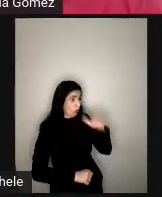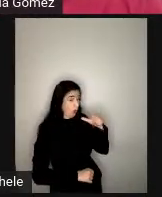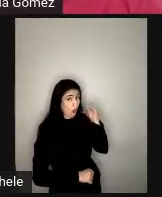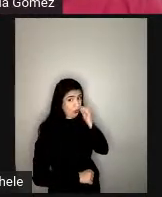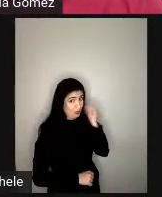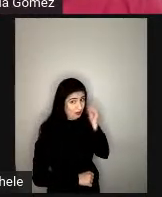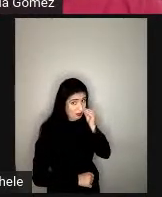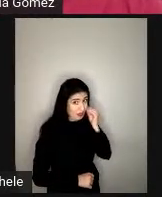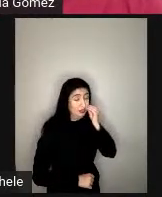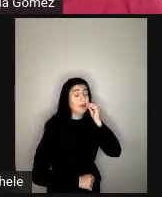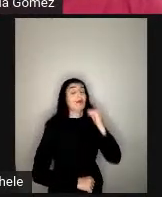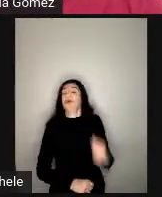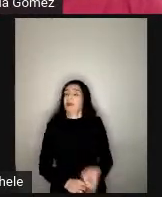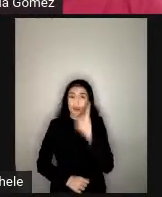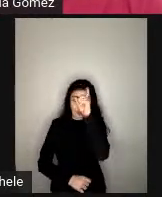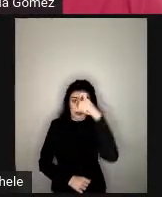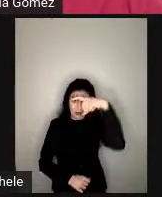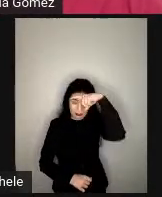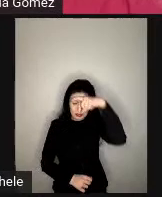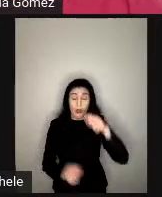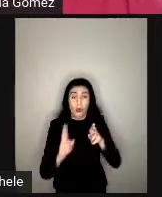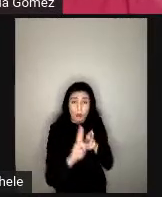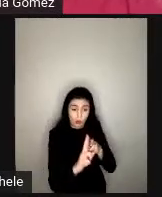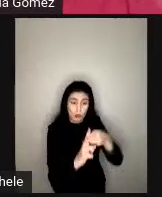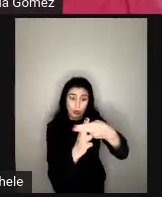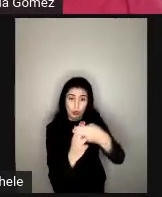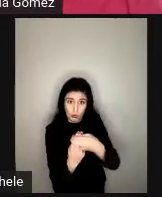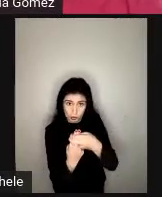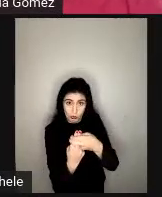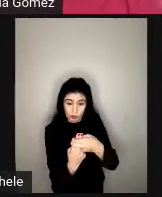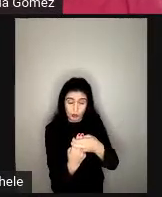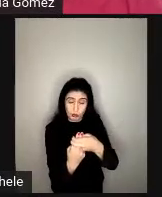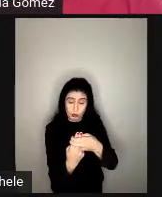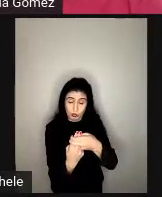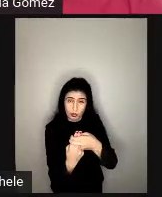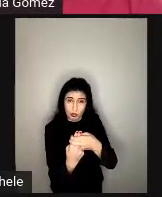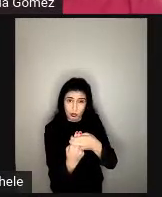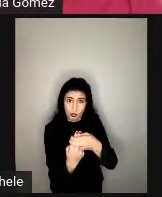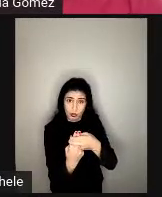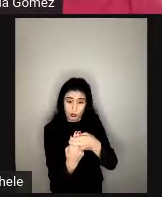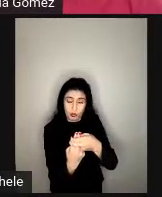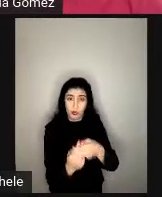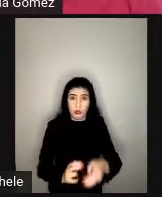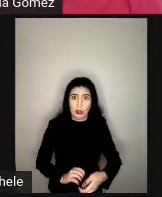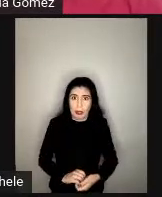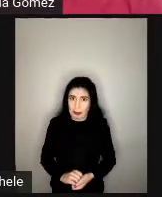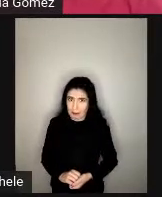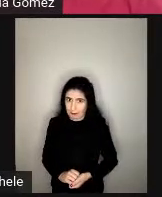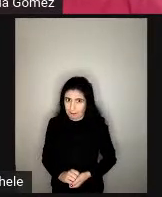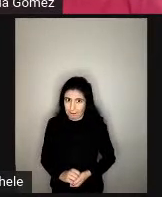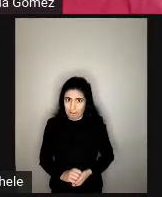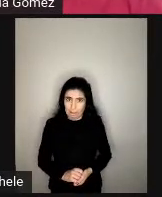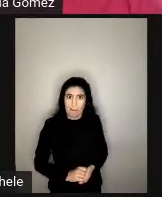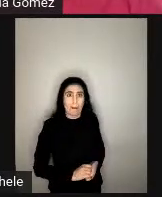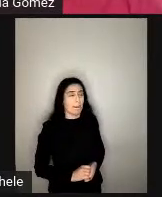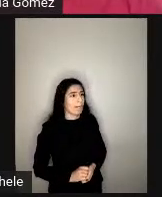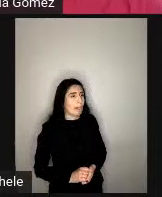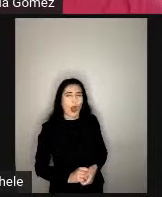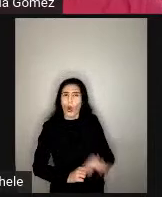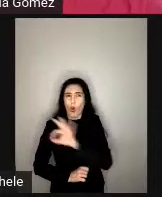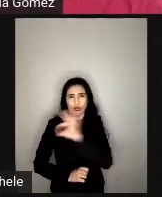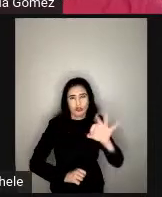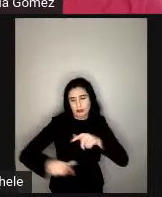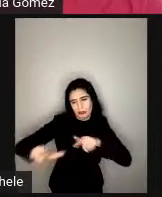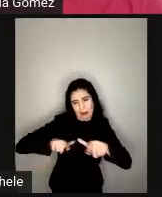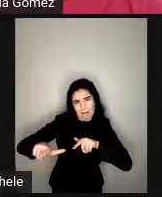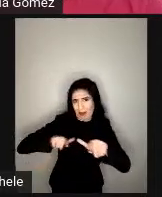no Erasto Gertner, que é um hospital de SUS, mas é um hospital, enfim, que dá muita, muito boa condição de trabalho para a gente como médico,